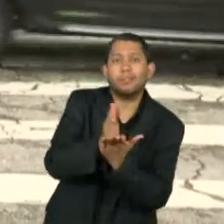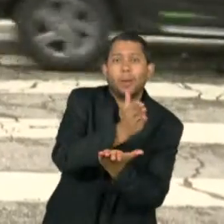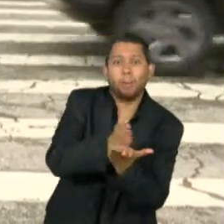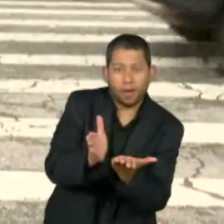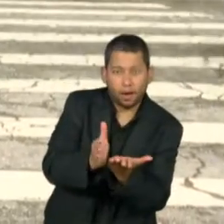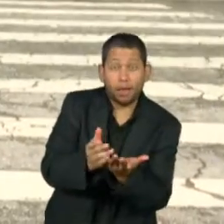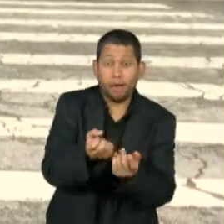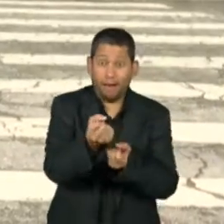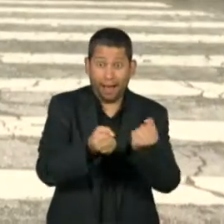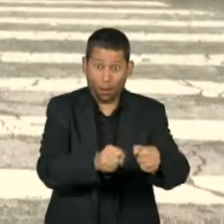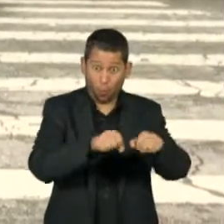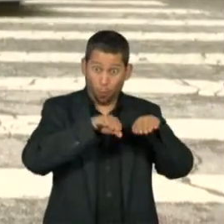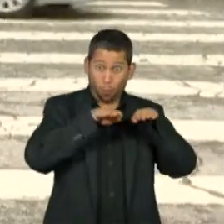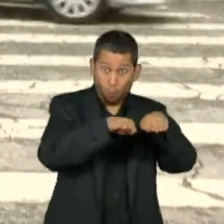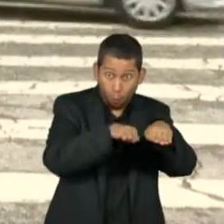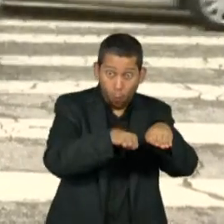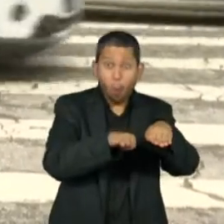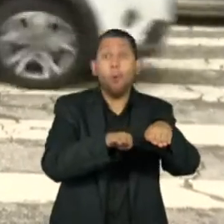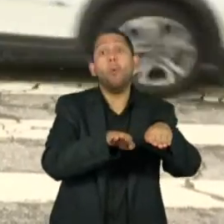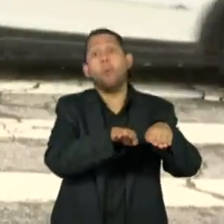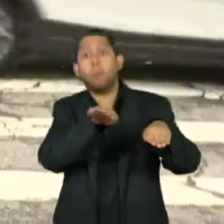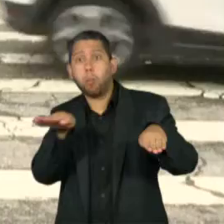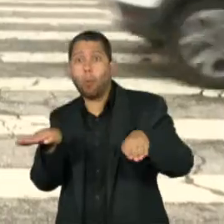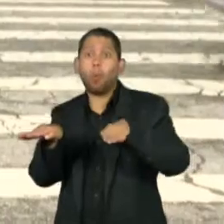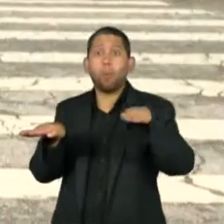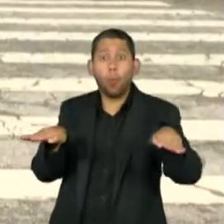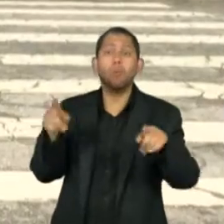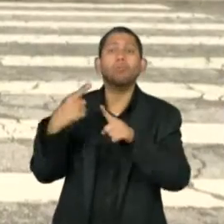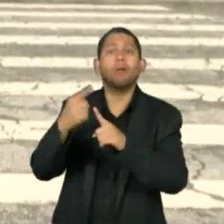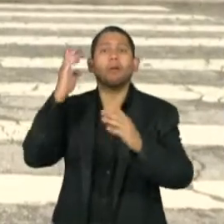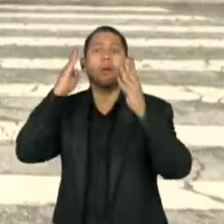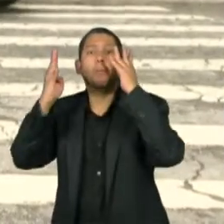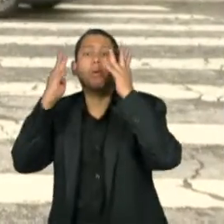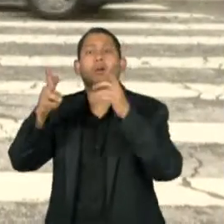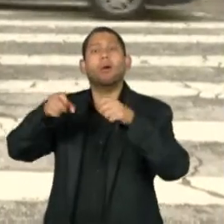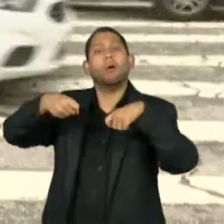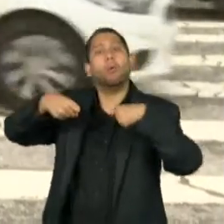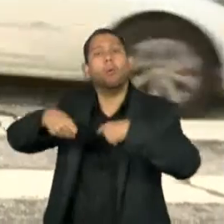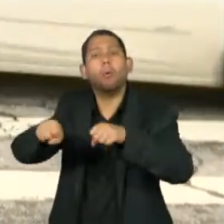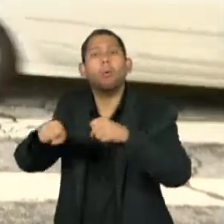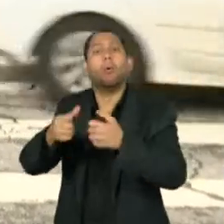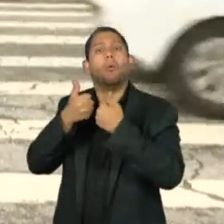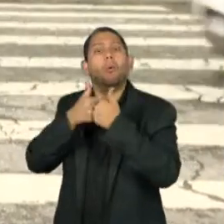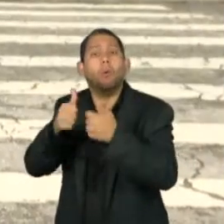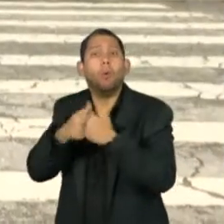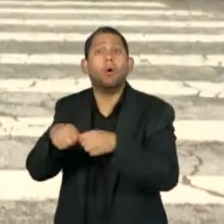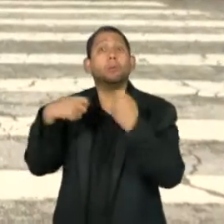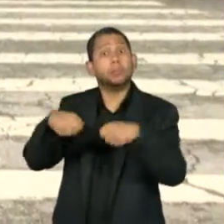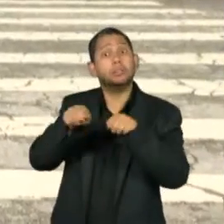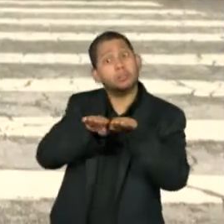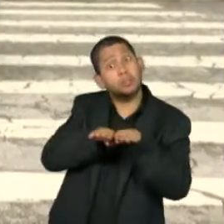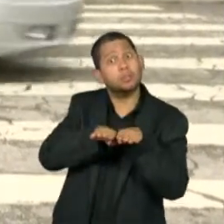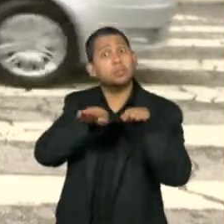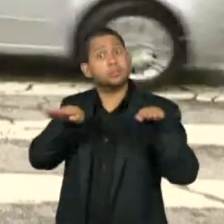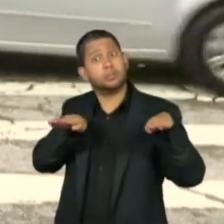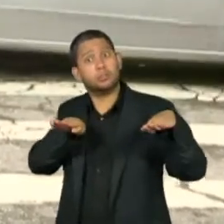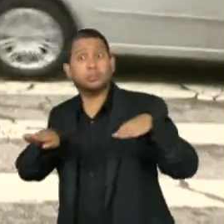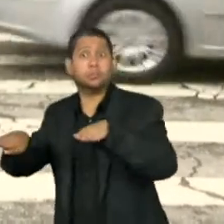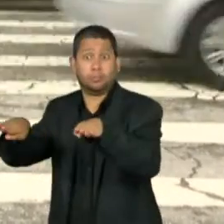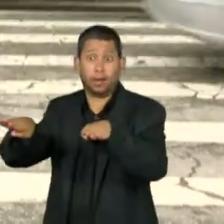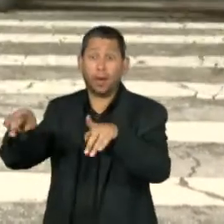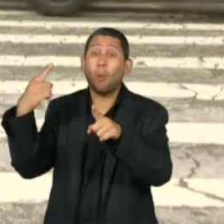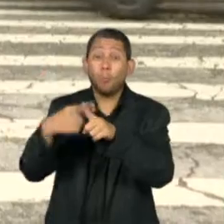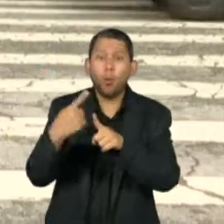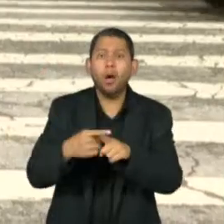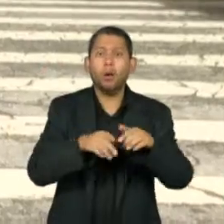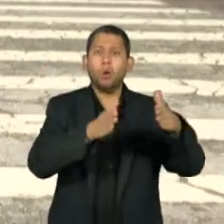os carros, ônibus, caminhões e motocicletas que precisam usar aqui a região, porque nenhuma dessas rotas é capaz